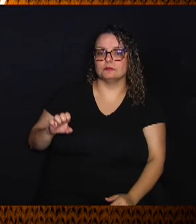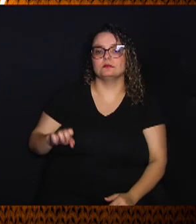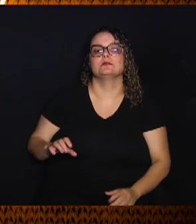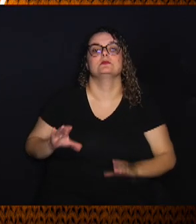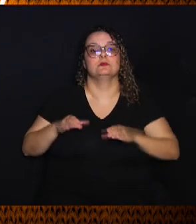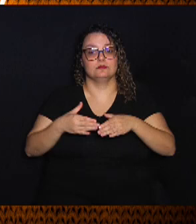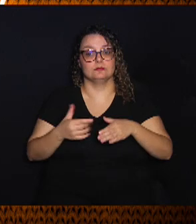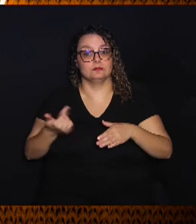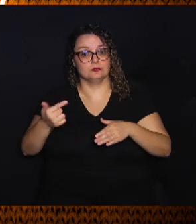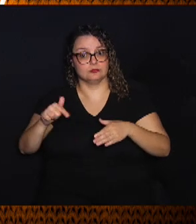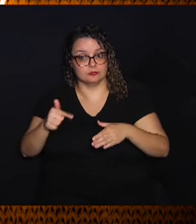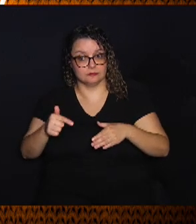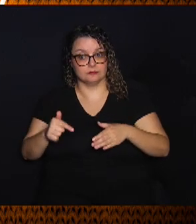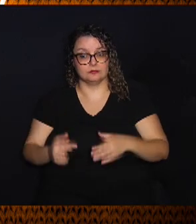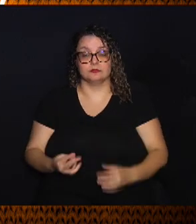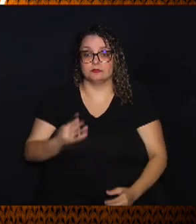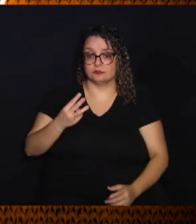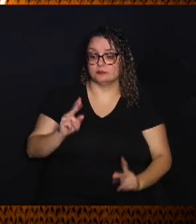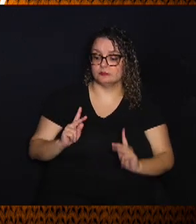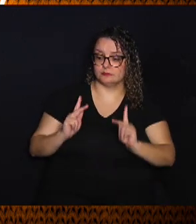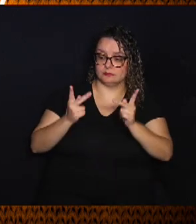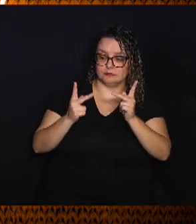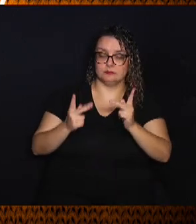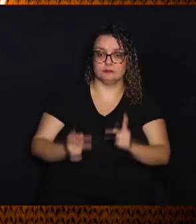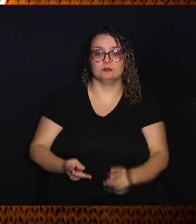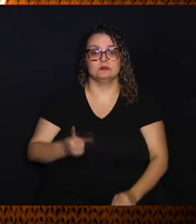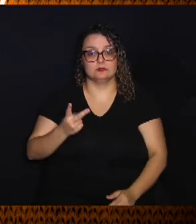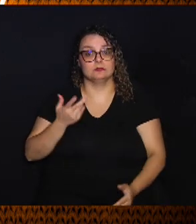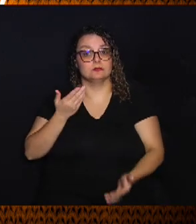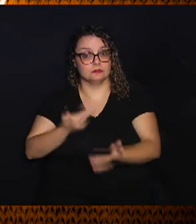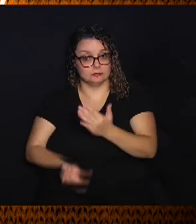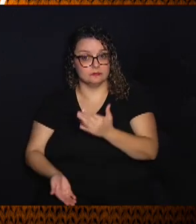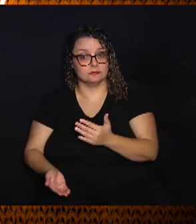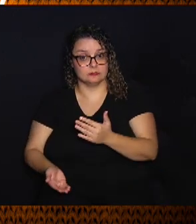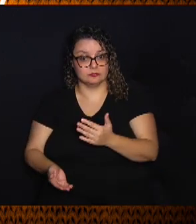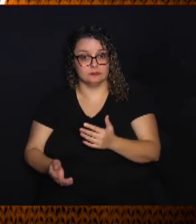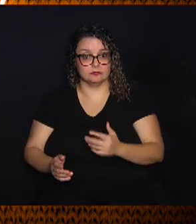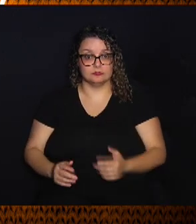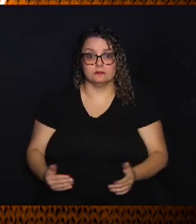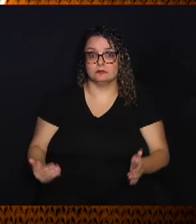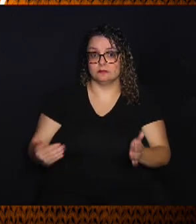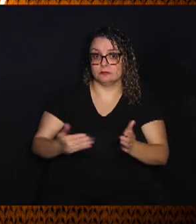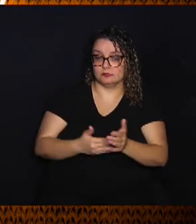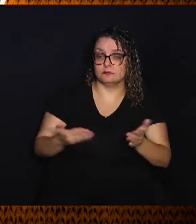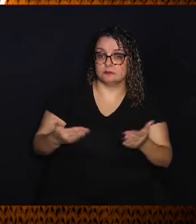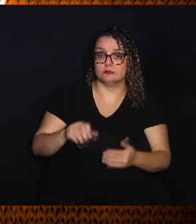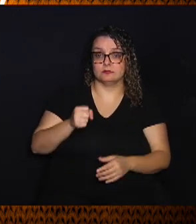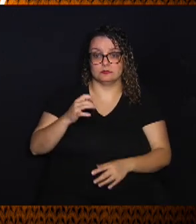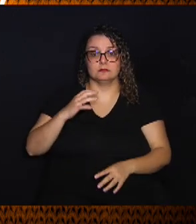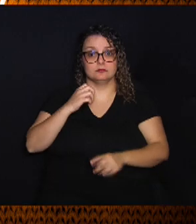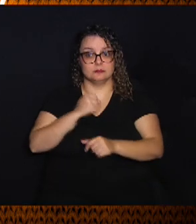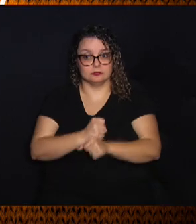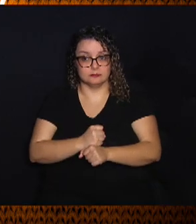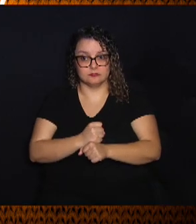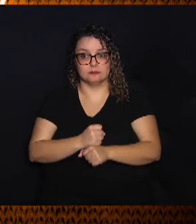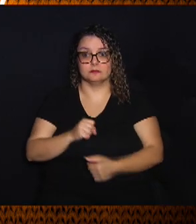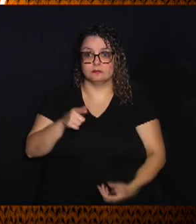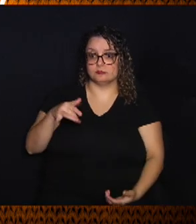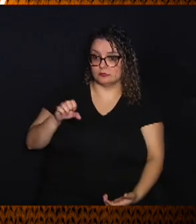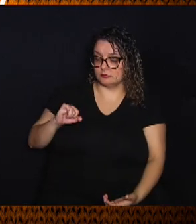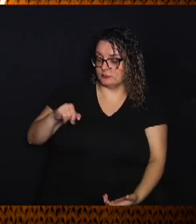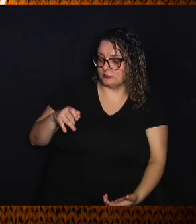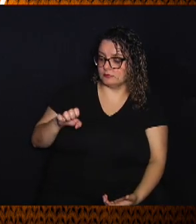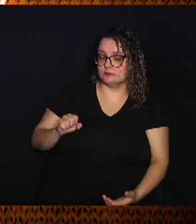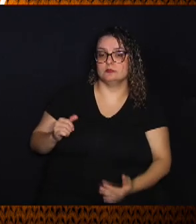7ª colocação com 3 vitórias e 2 derrotas, conquistou até aqui 8 pontos e o São José está